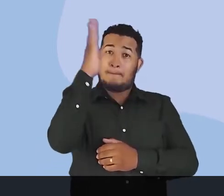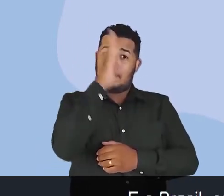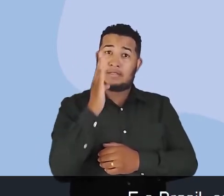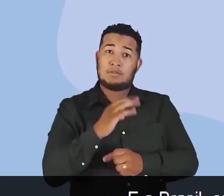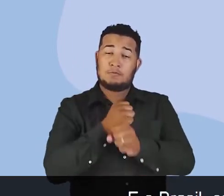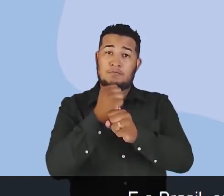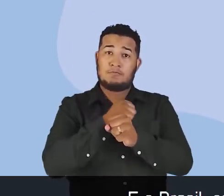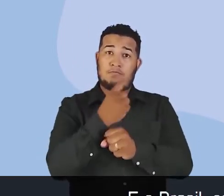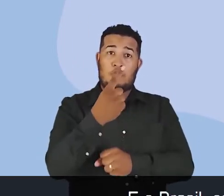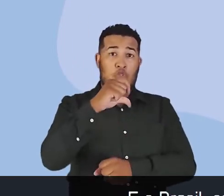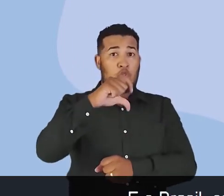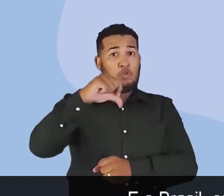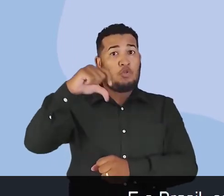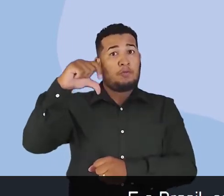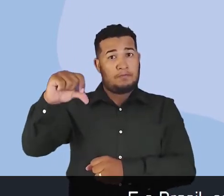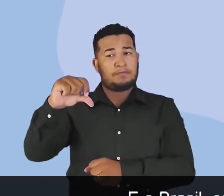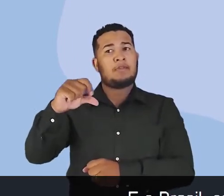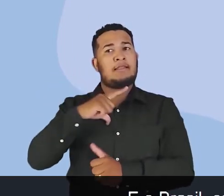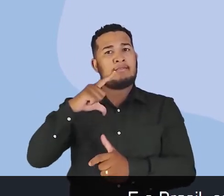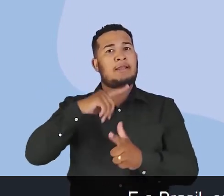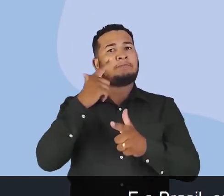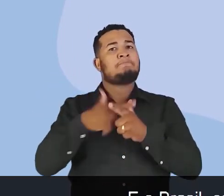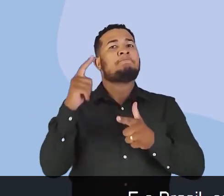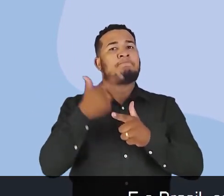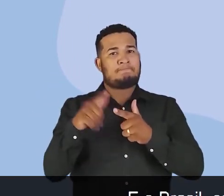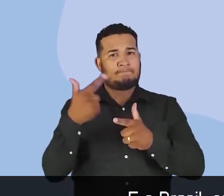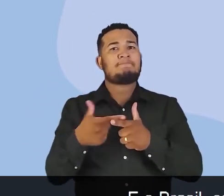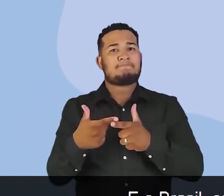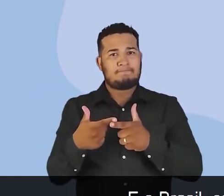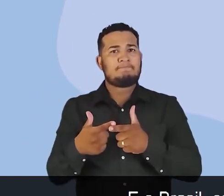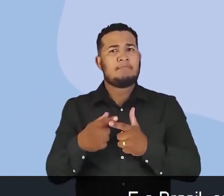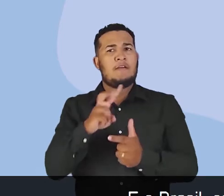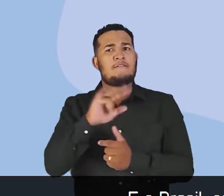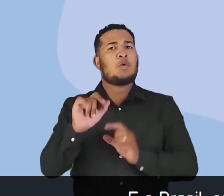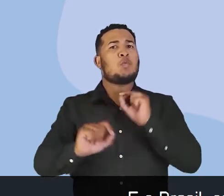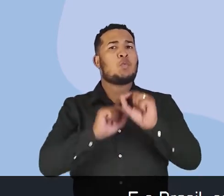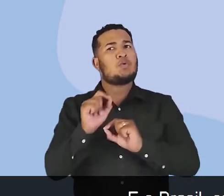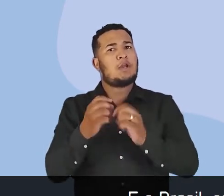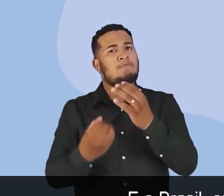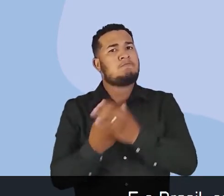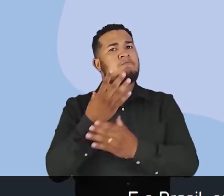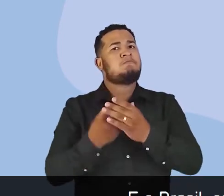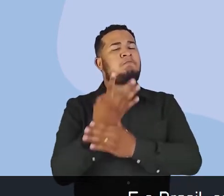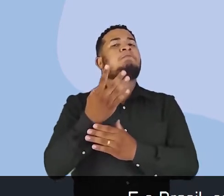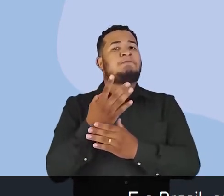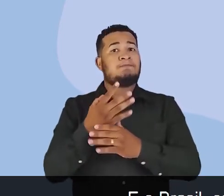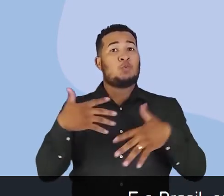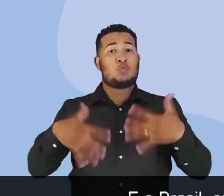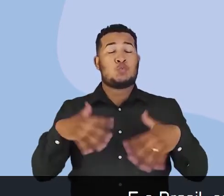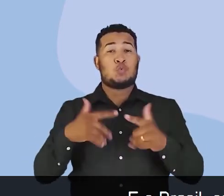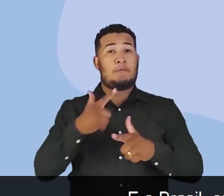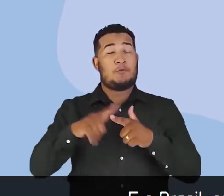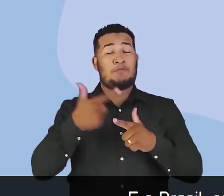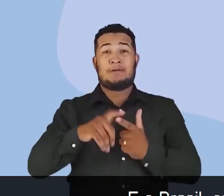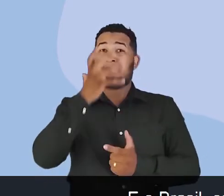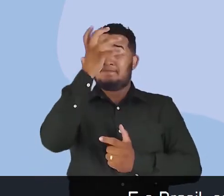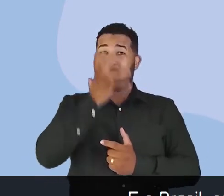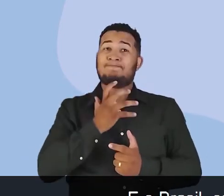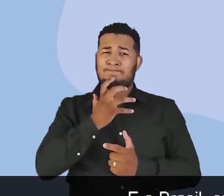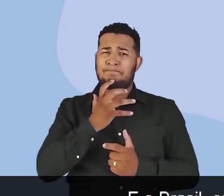E o Brasil, em 1999, tem uma crise que vai, né, gerar um problema